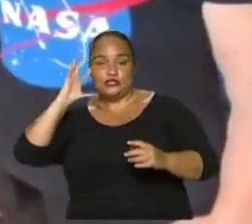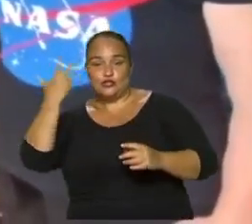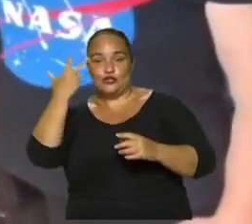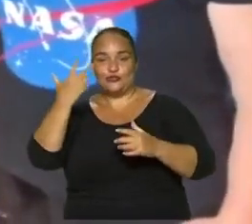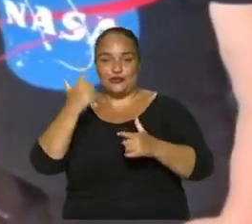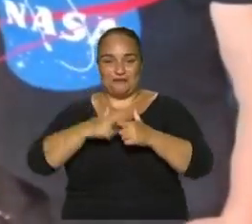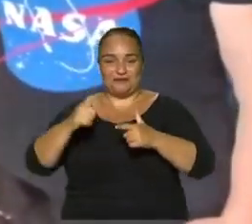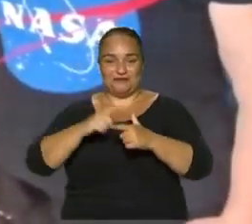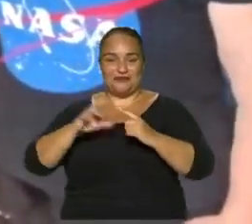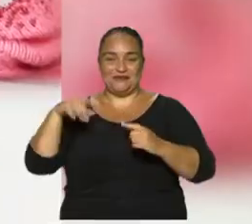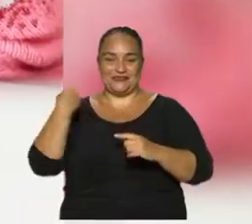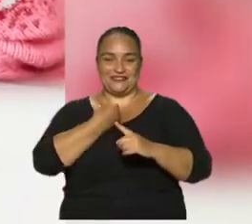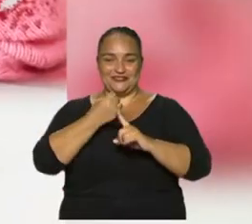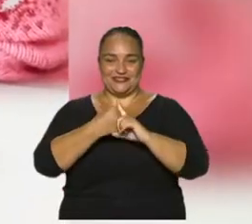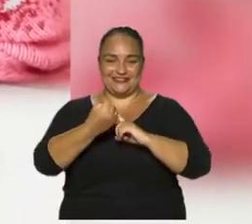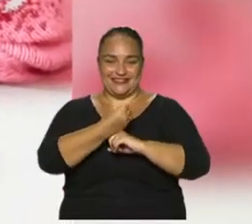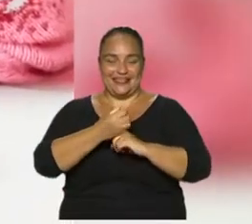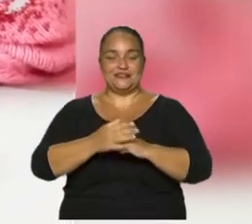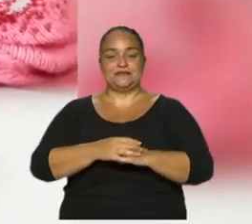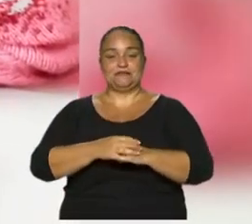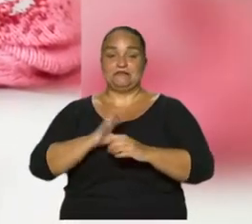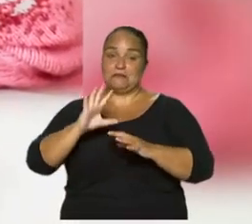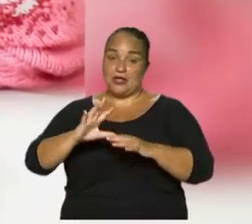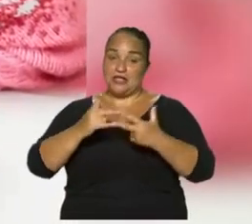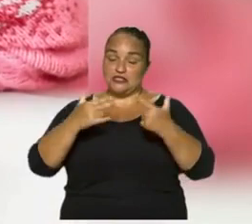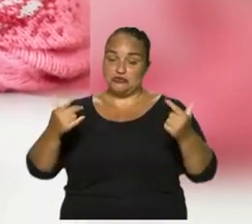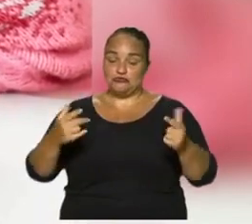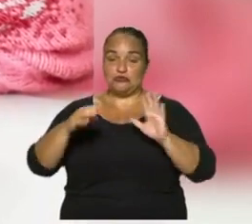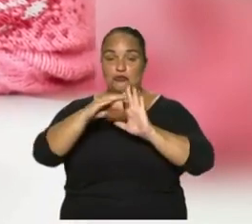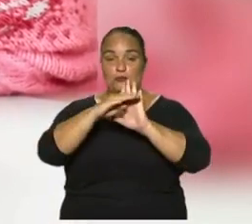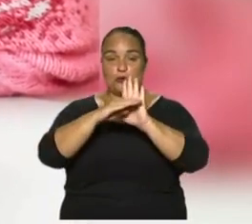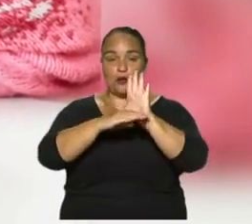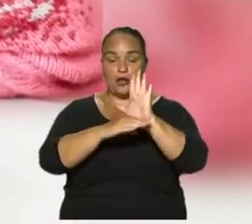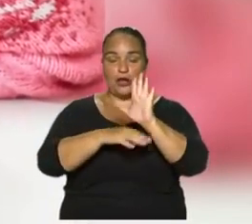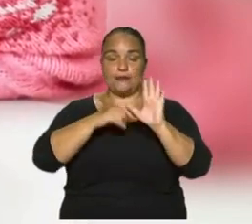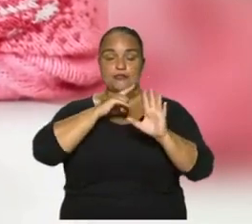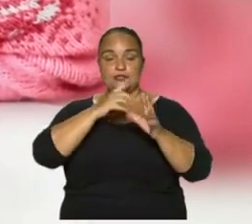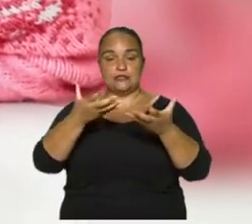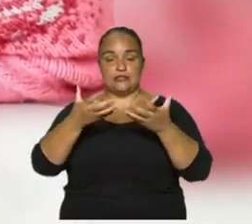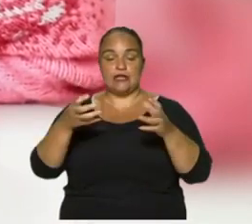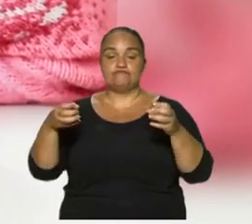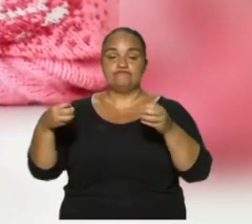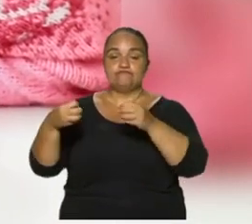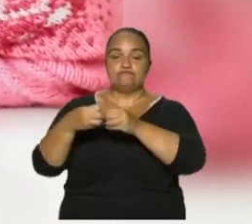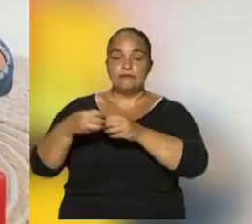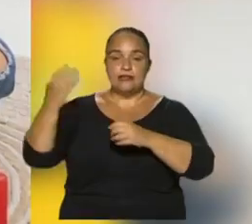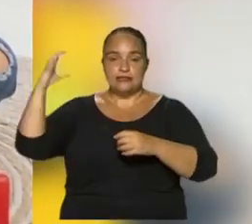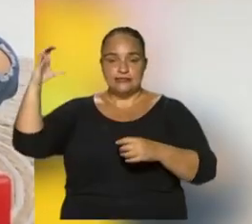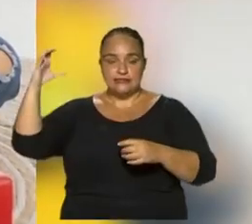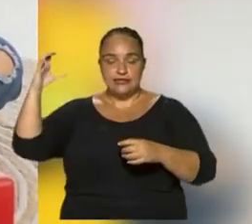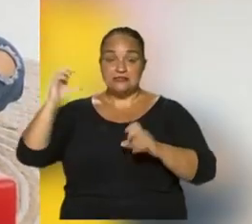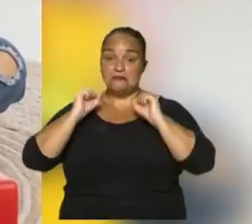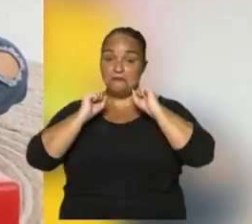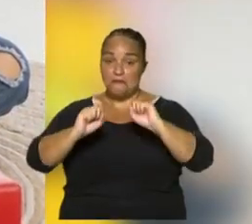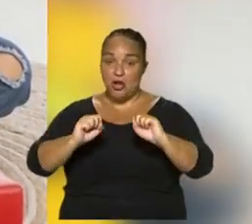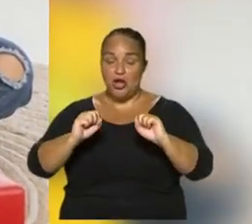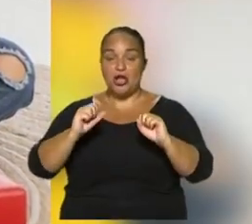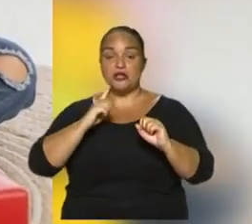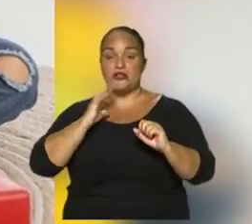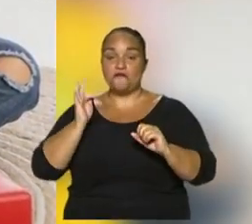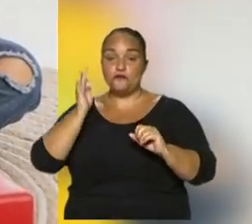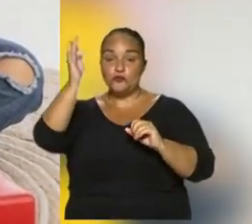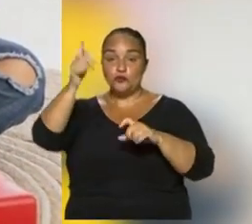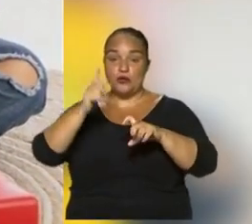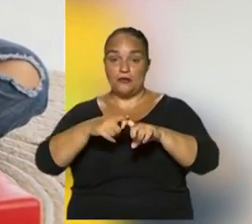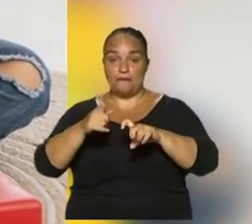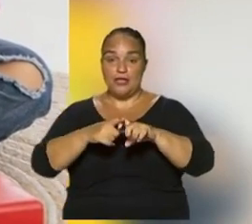problemas da nossa sociedade. Mas os reflexos de programas que pretendem aproximá-las da ciência podem ser em futuras